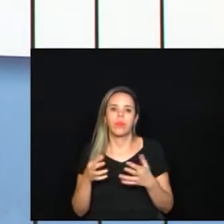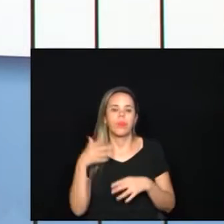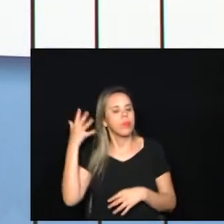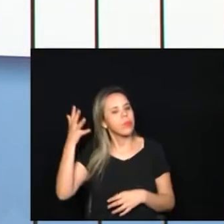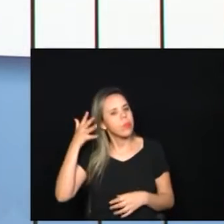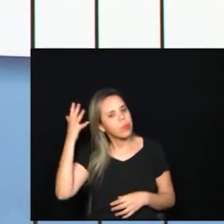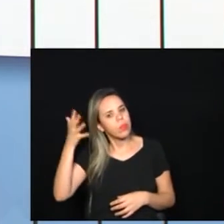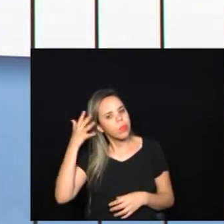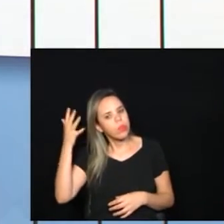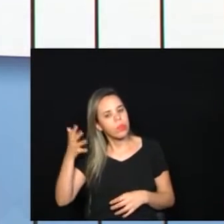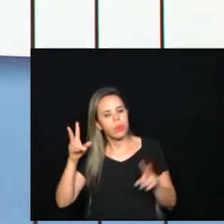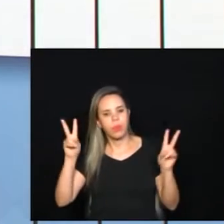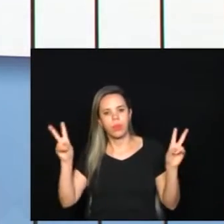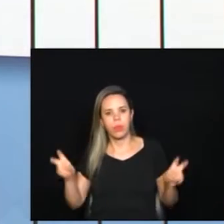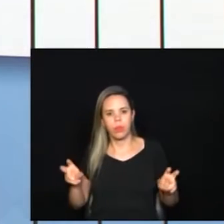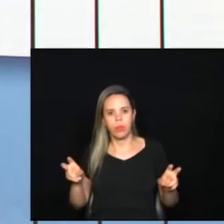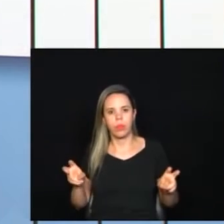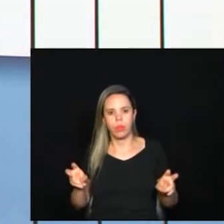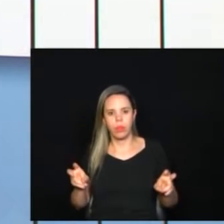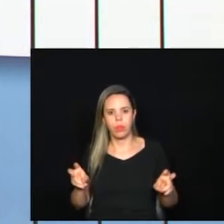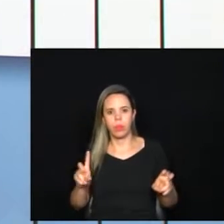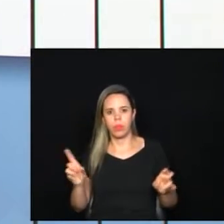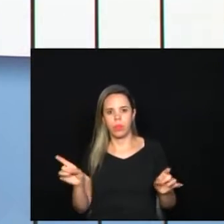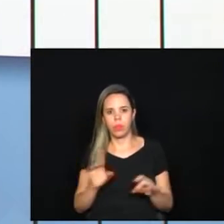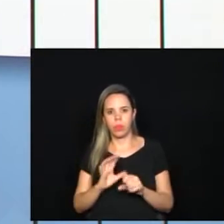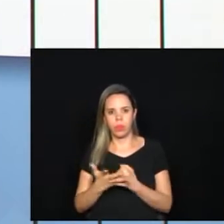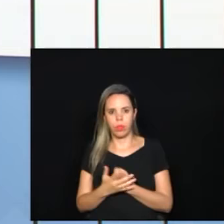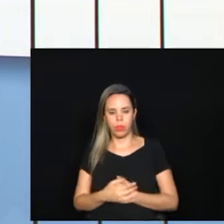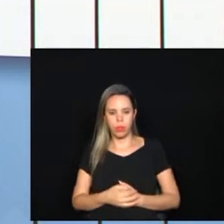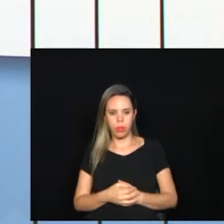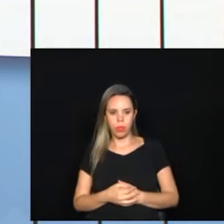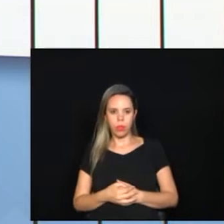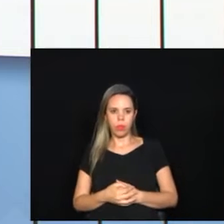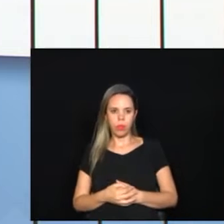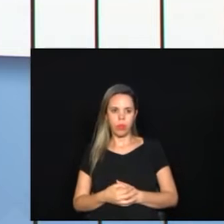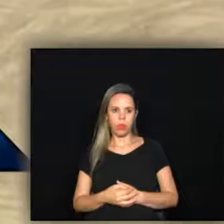conferência sobre o tema assim que a pandemia amenizar.